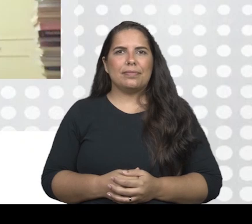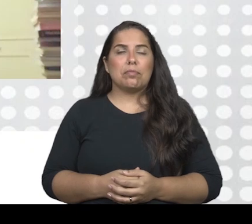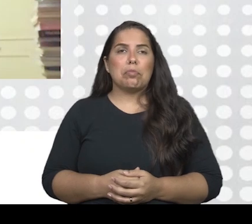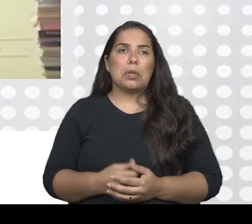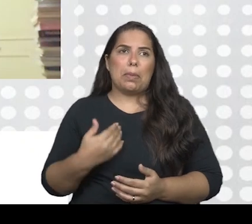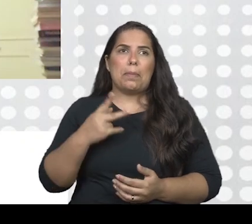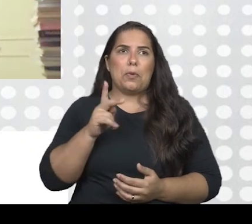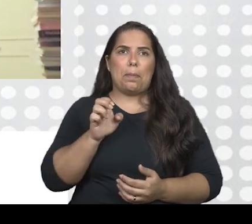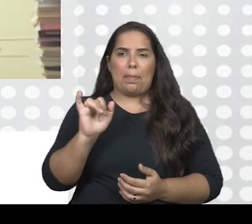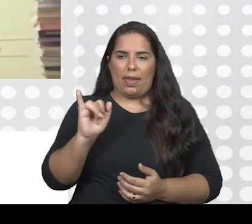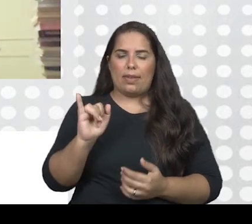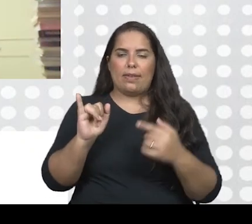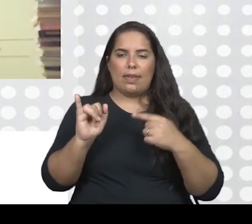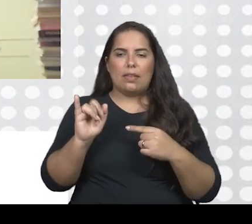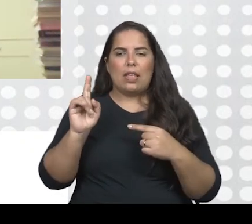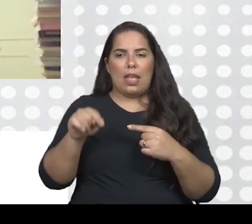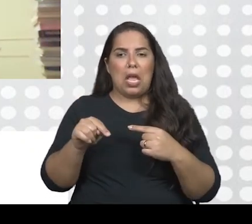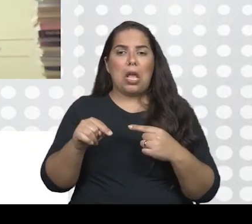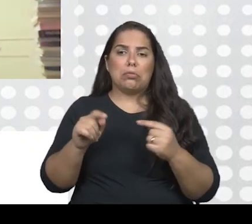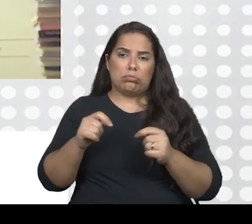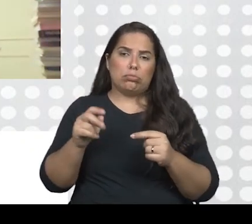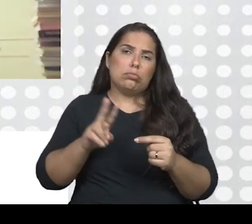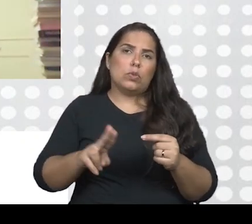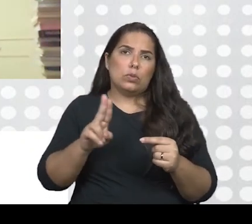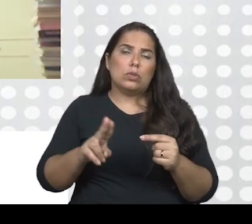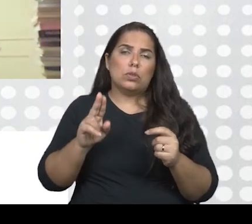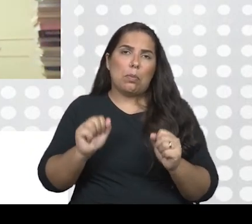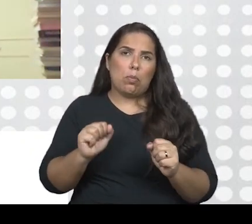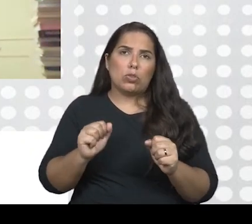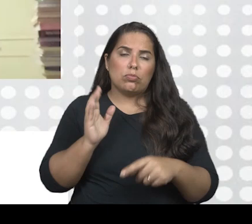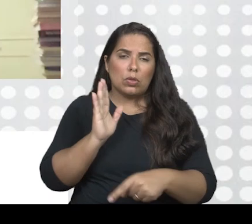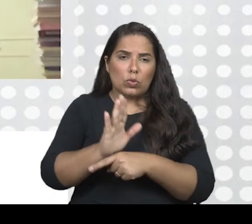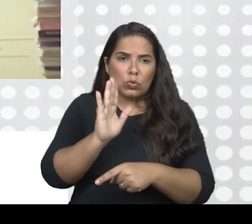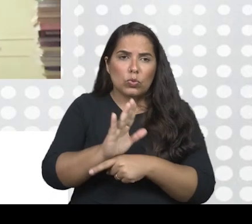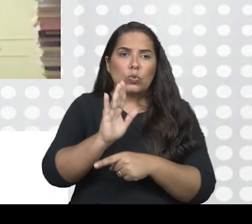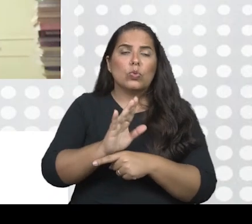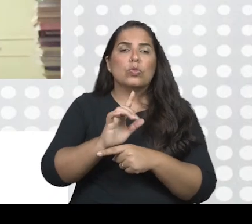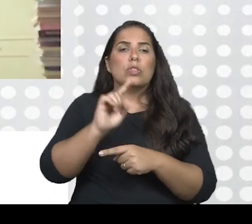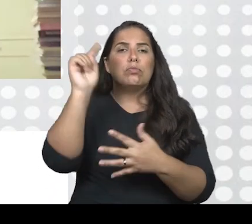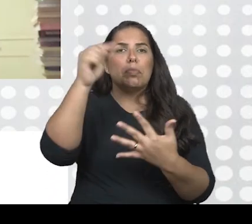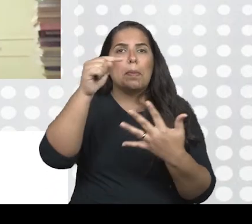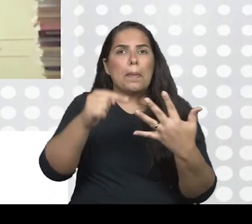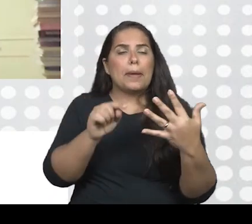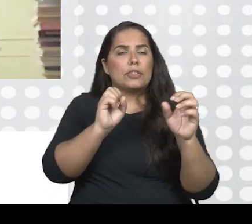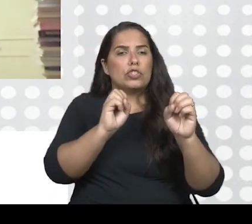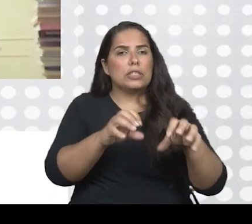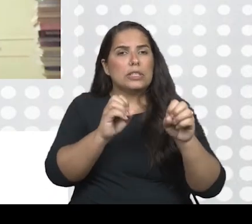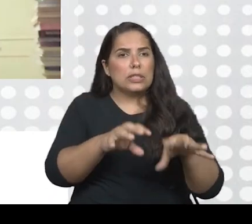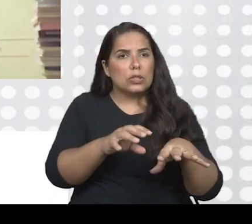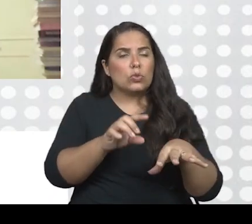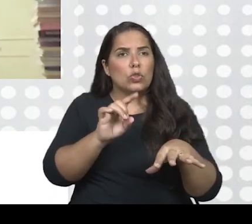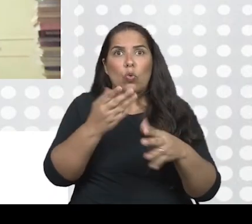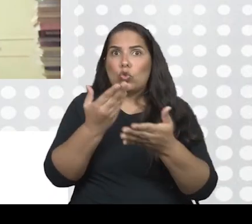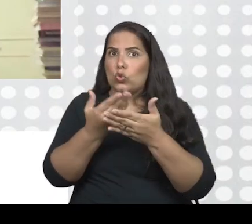Para mim, o PEI ele é uma ferramenta que possibilita, a partir de casos de ensino, e não